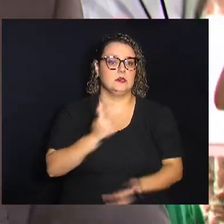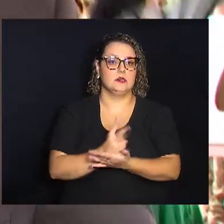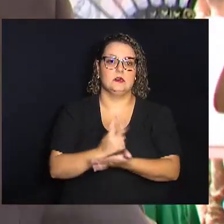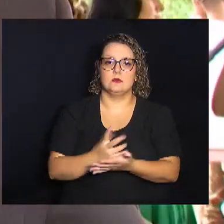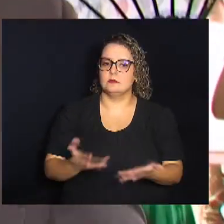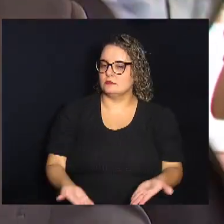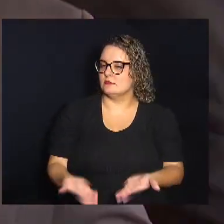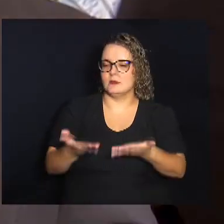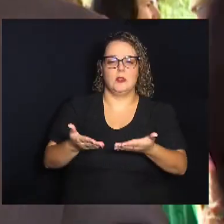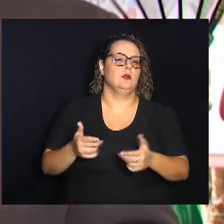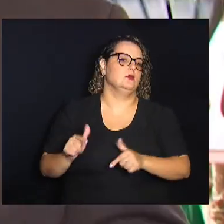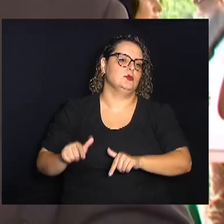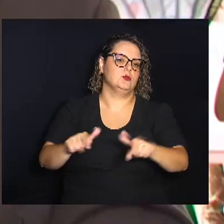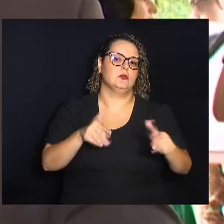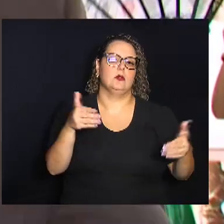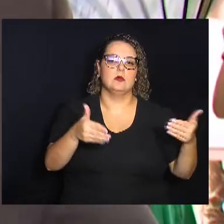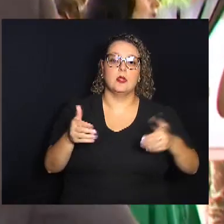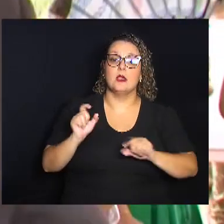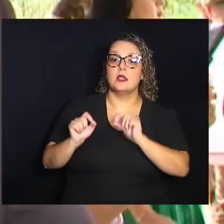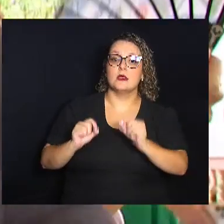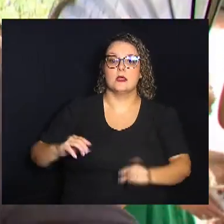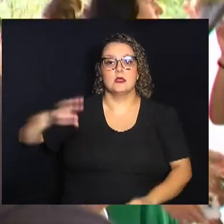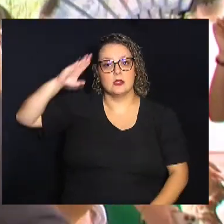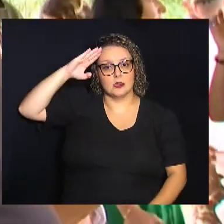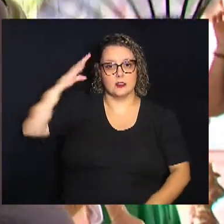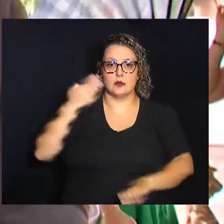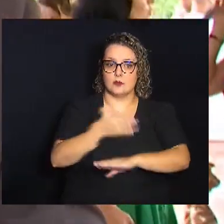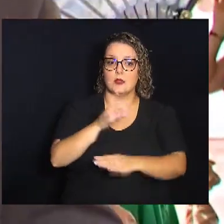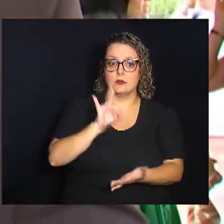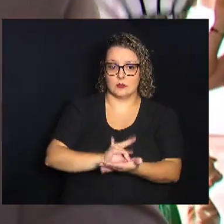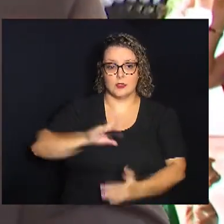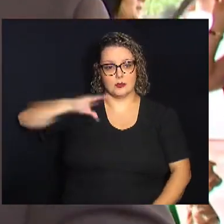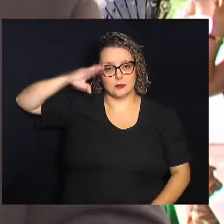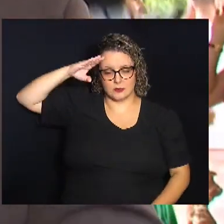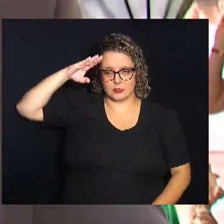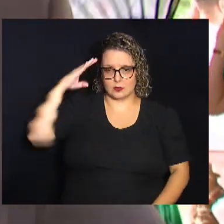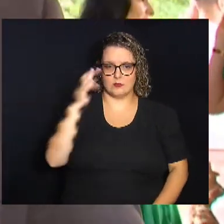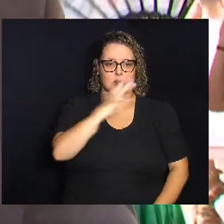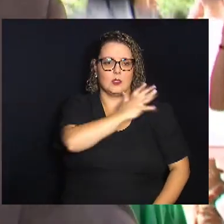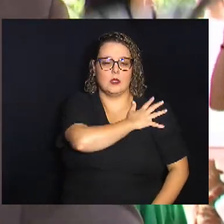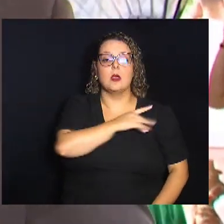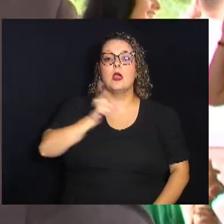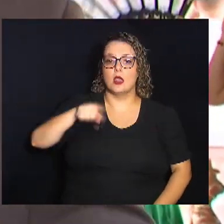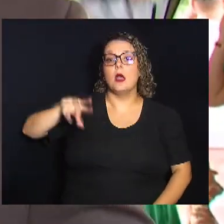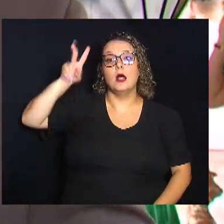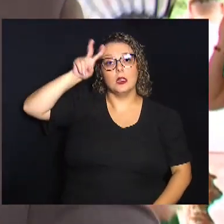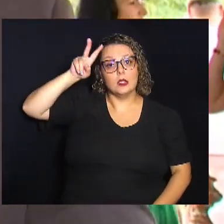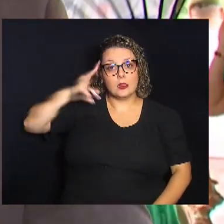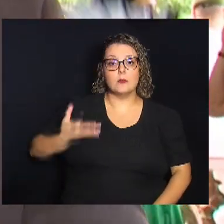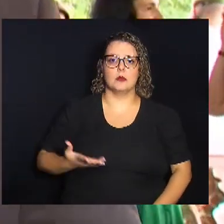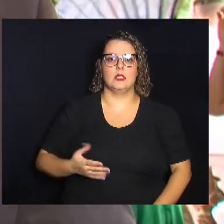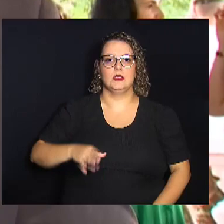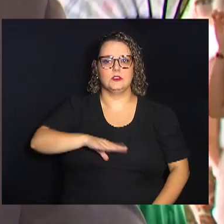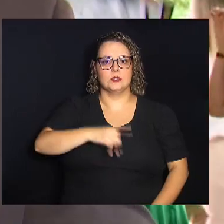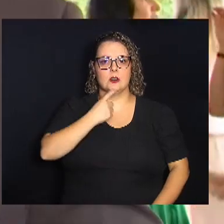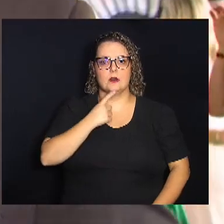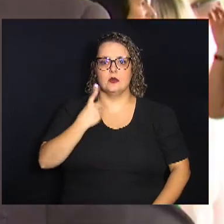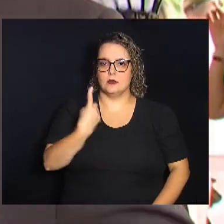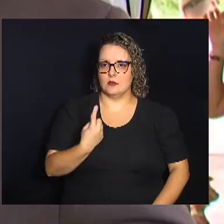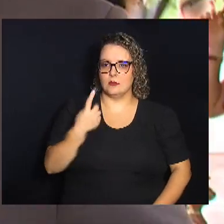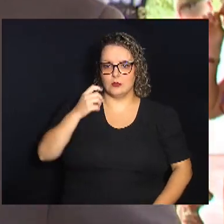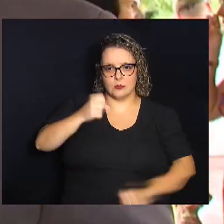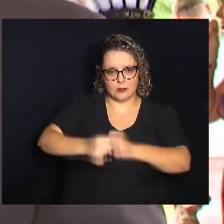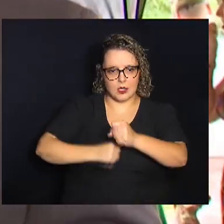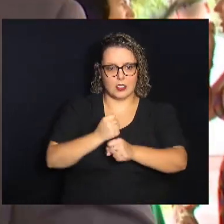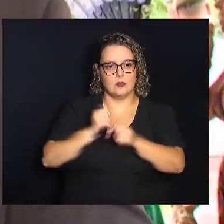for, porque quem quer entrar no Exército Brasileiro como oficial, o caminho é exatamente lembrar de Campinas, vir para Campinas, ficar aqui um ano, né? Eles têm